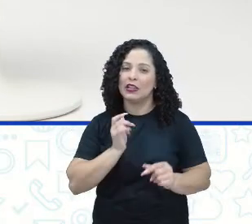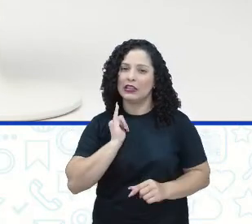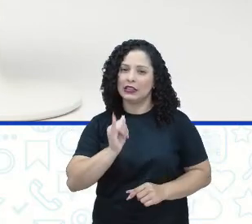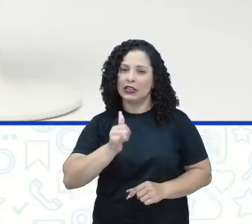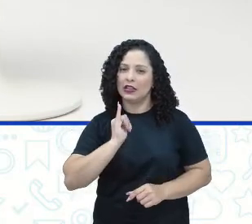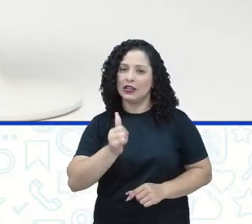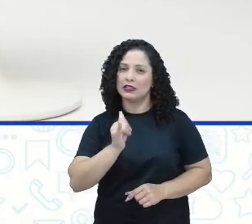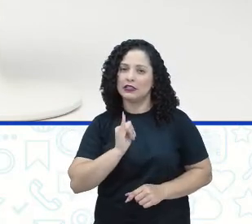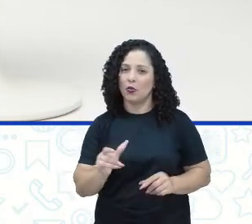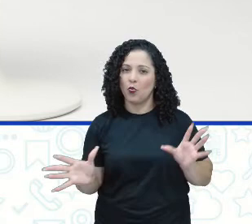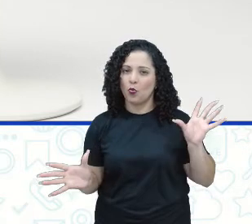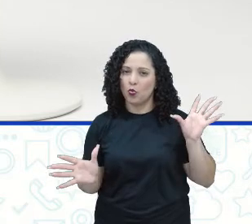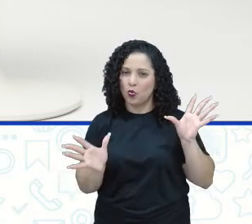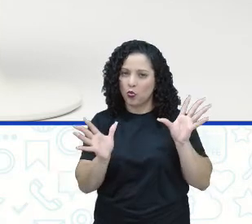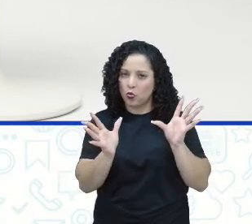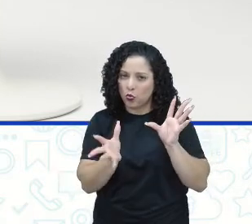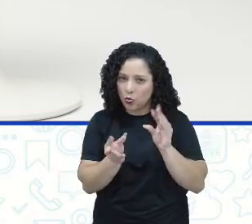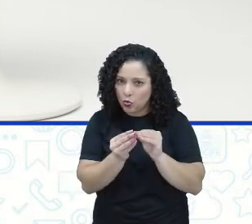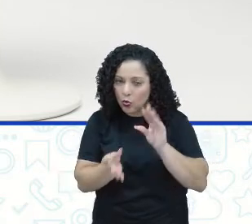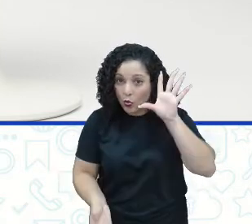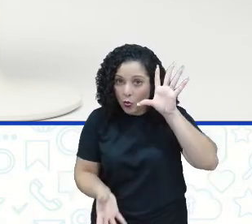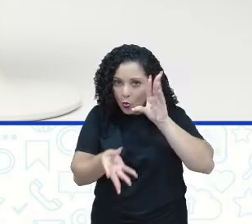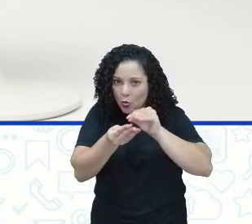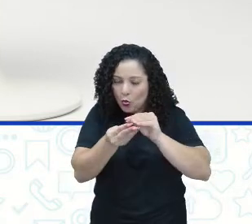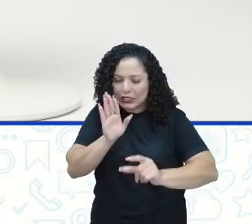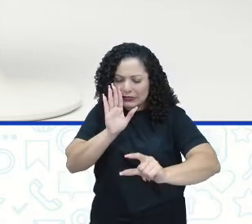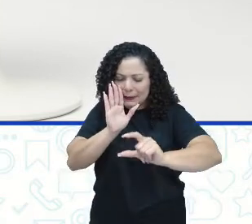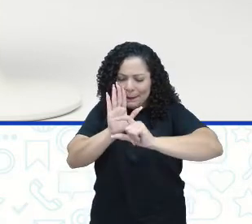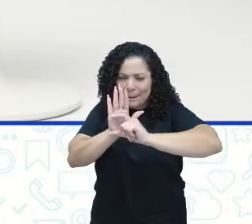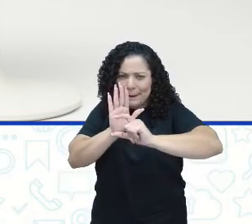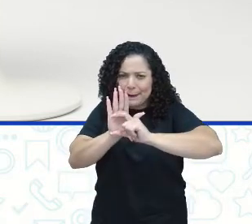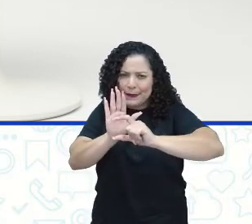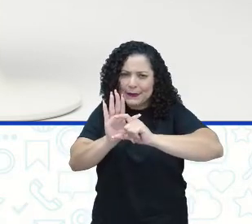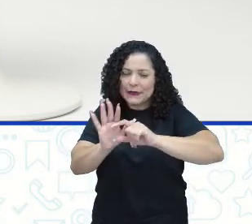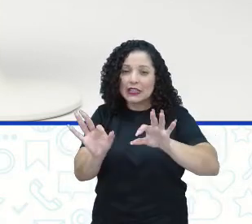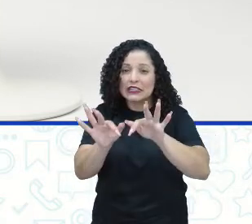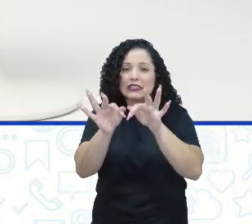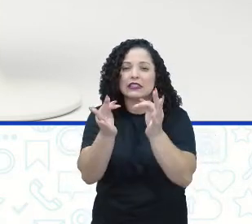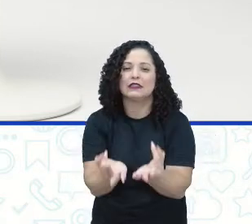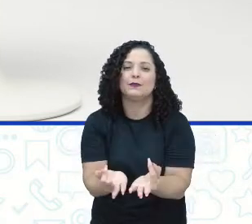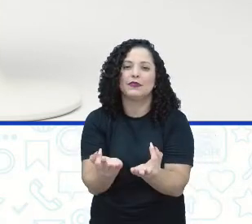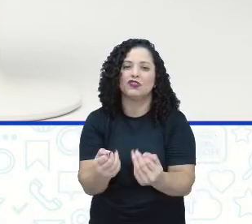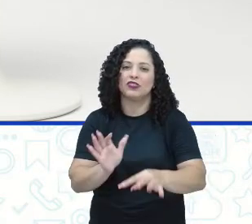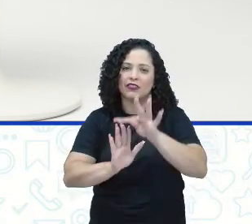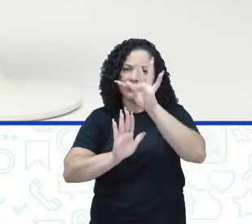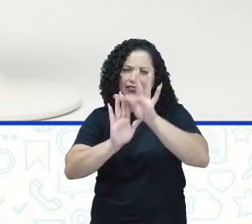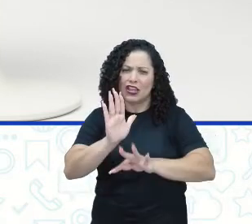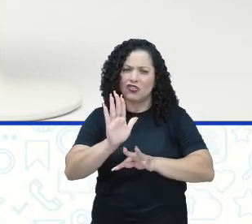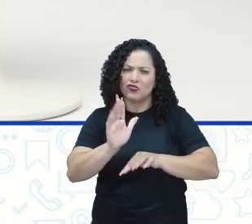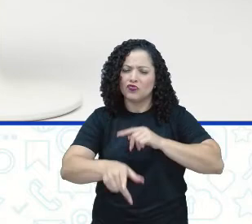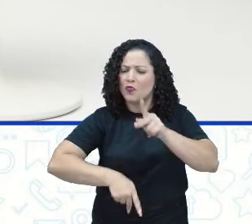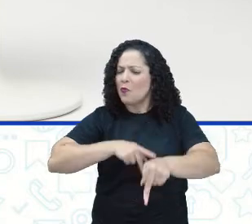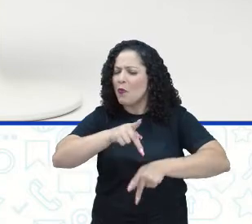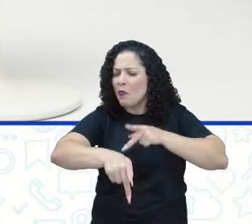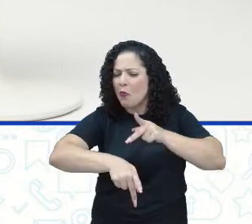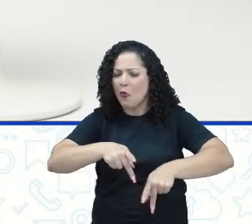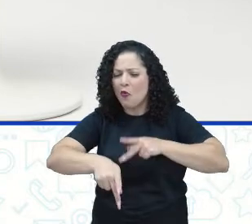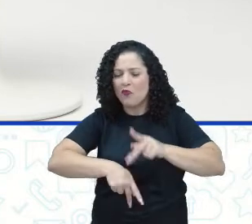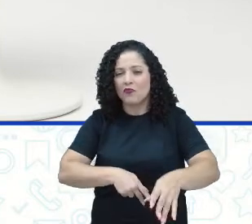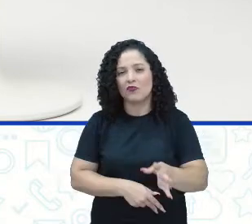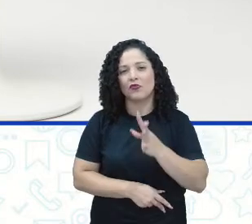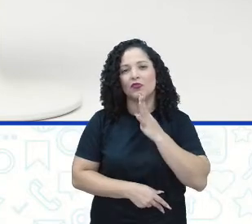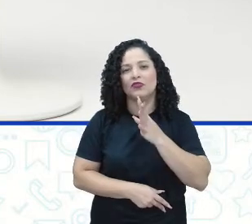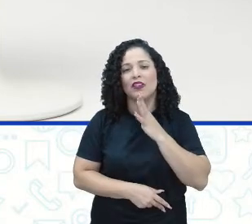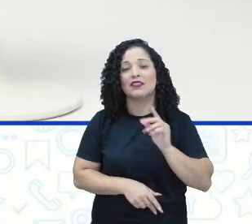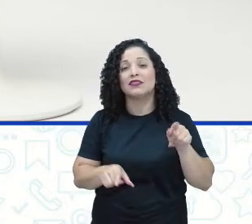curta, enredo simples, precisa ser simples, textos populares, serve para descontrair, então tem que ser uma